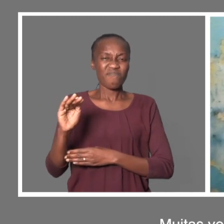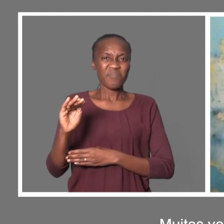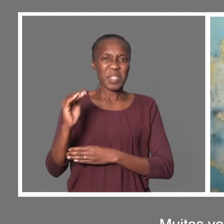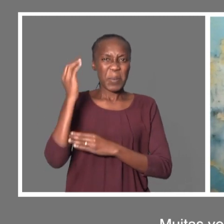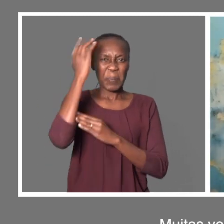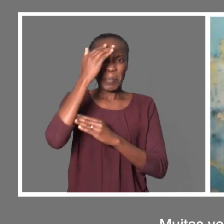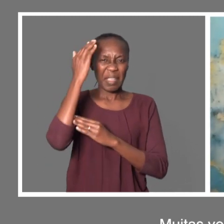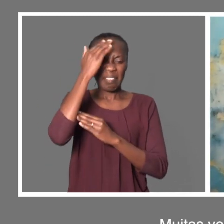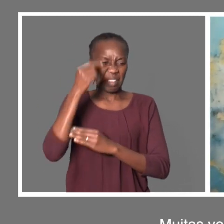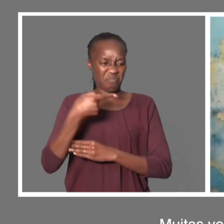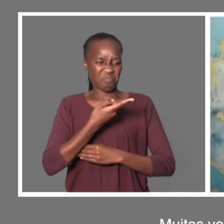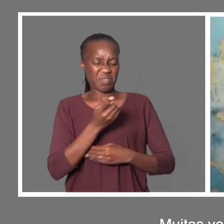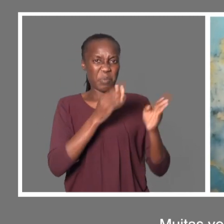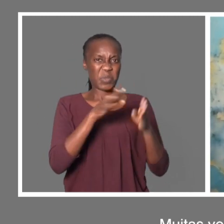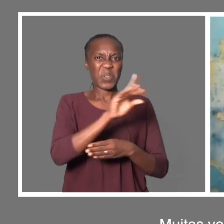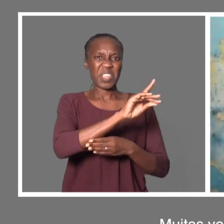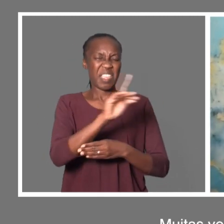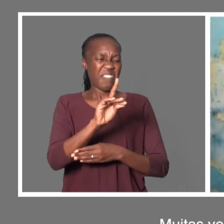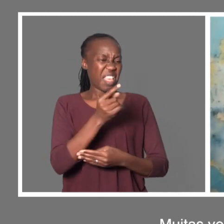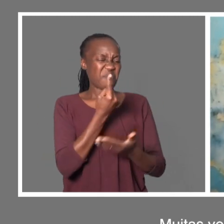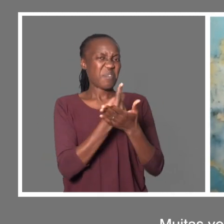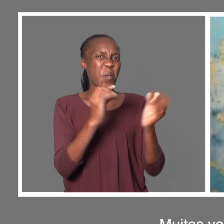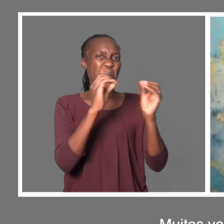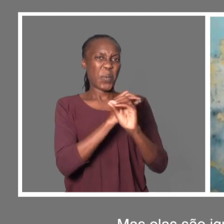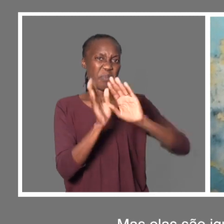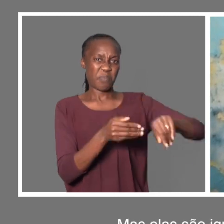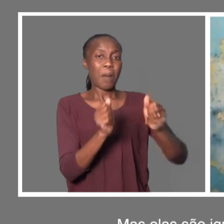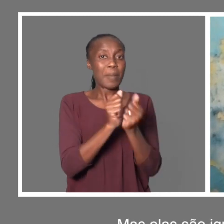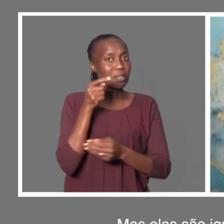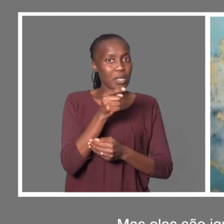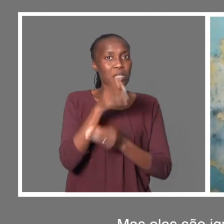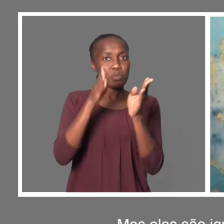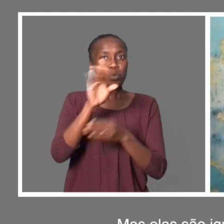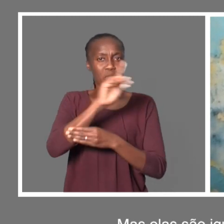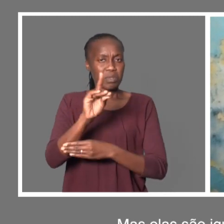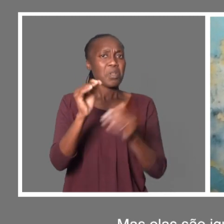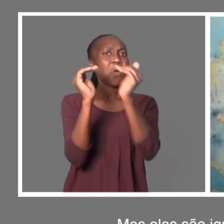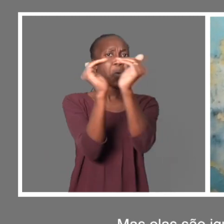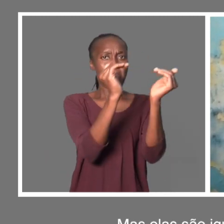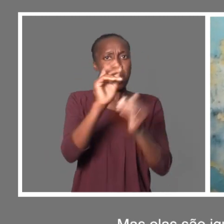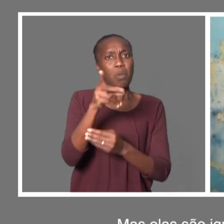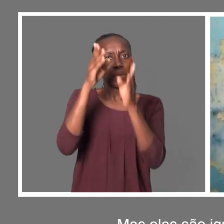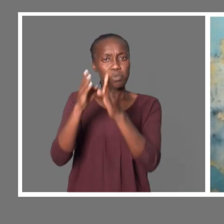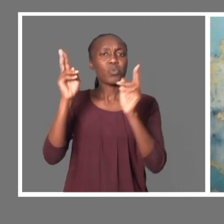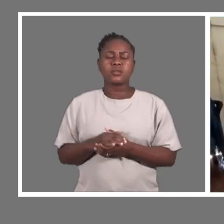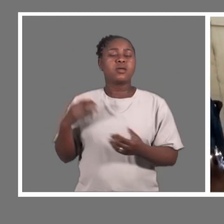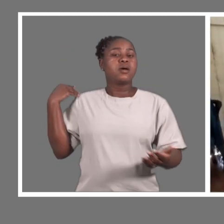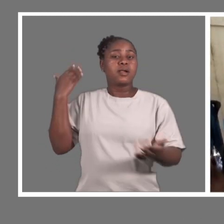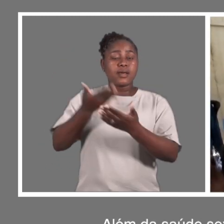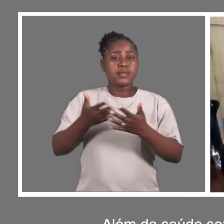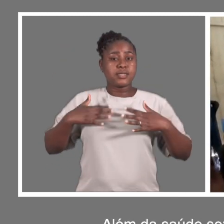a sociedade confunde o programa as pessoas com deficiência é igual a outra pessoa normal.